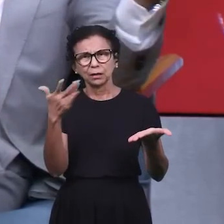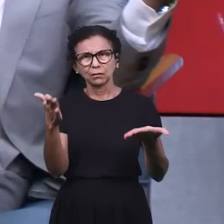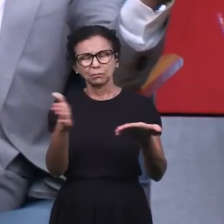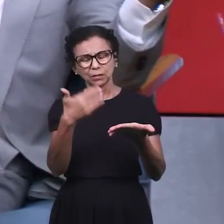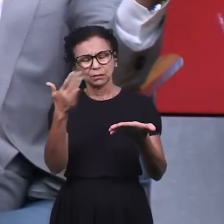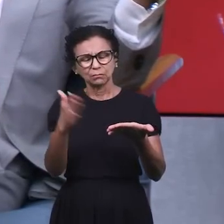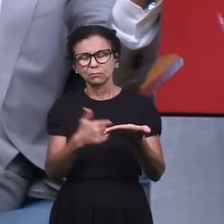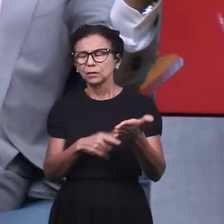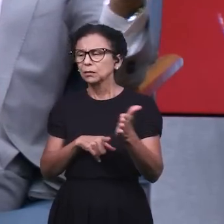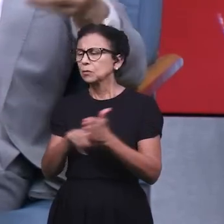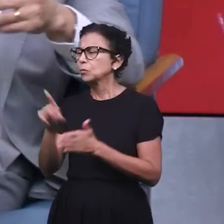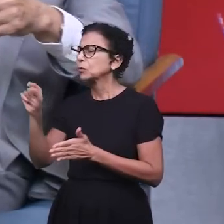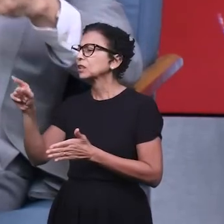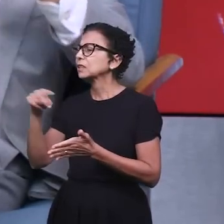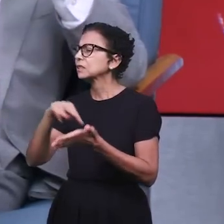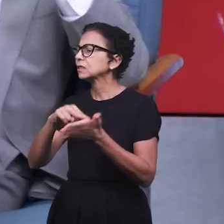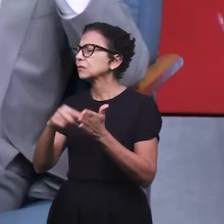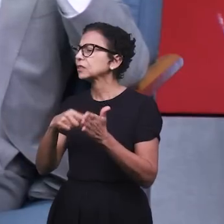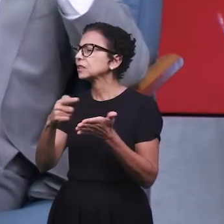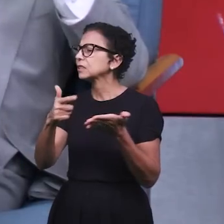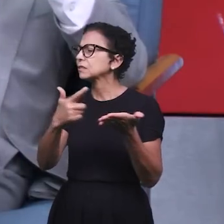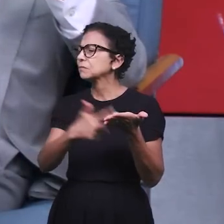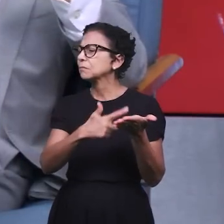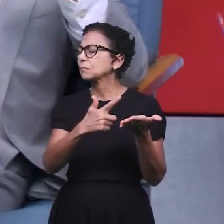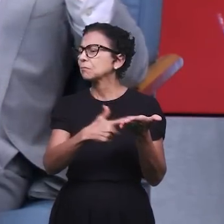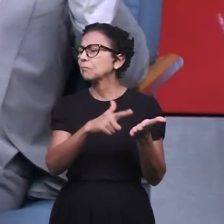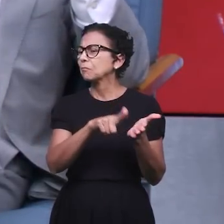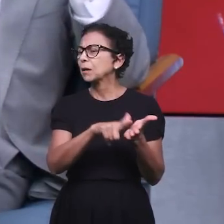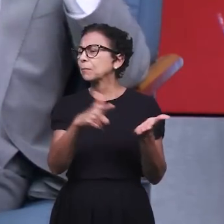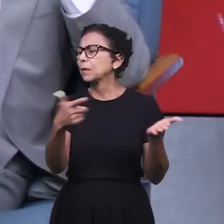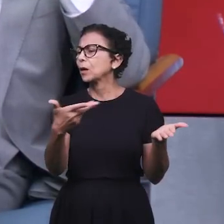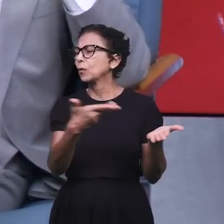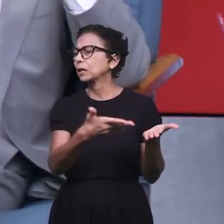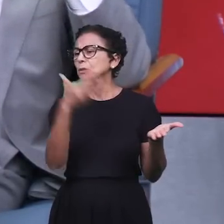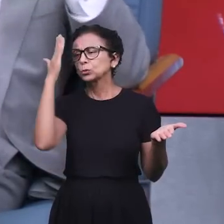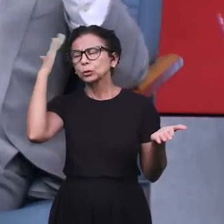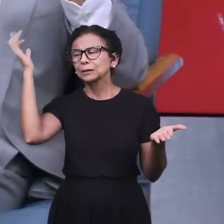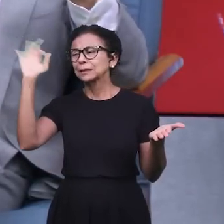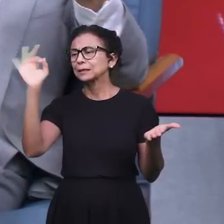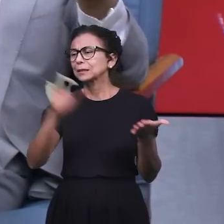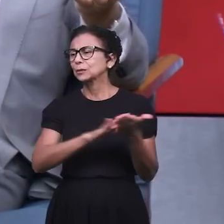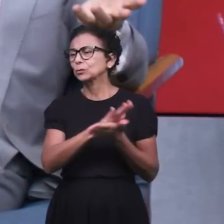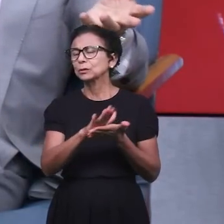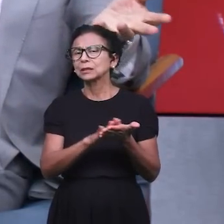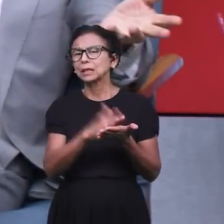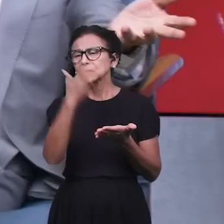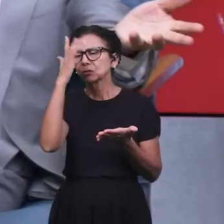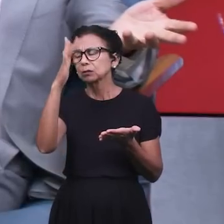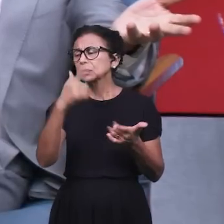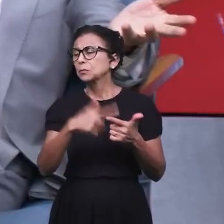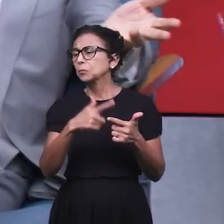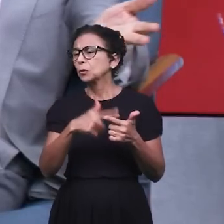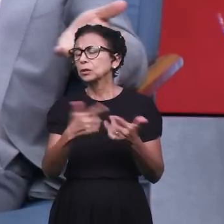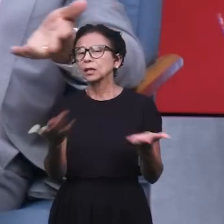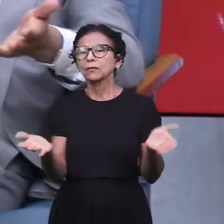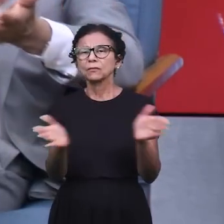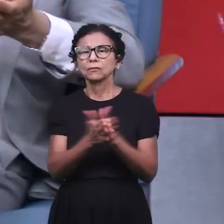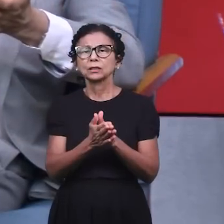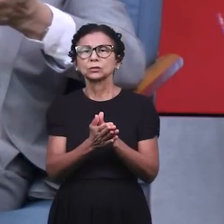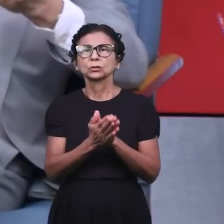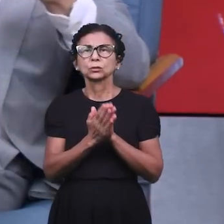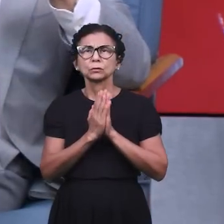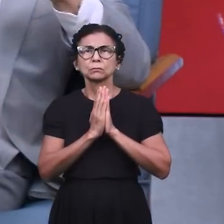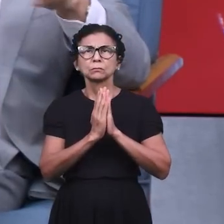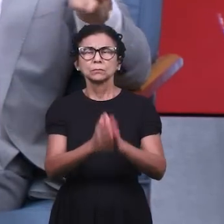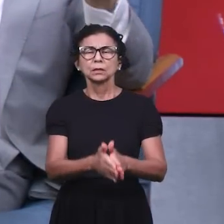cá, perguntou o promotor também não sabia. Eu digo: olha, eu não estou entendendo nada desse processo aqui, nem sei para que isso aqui e tal.